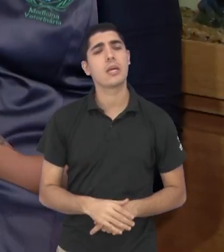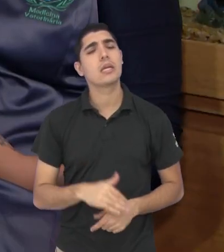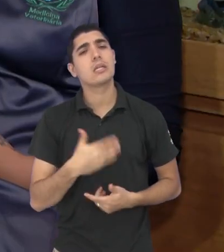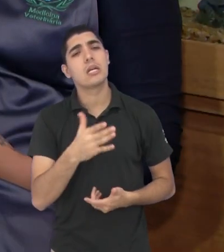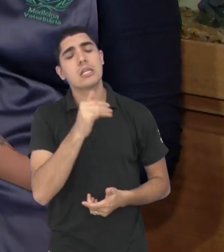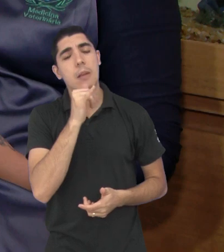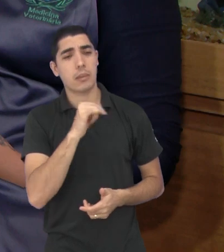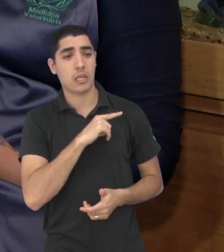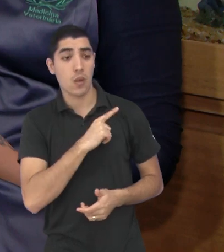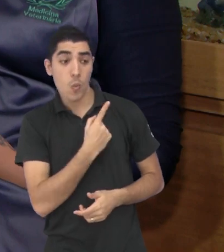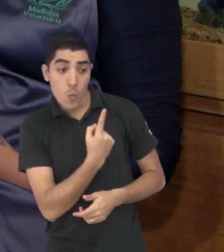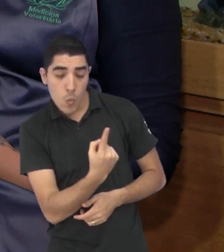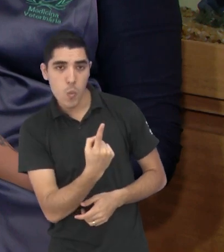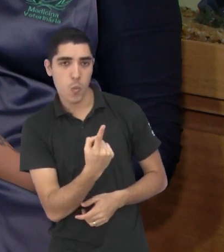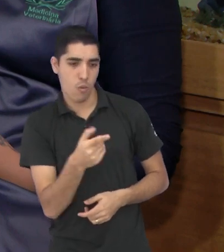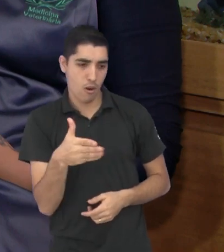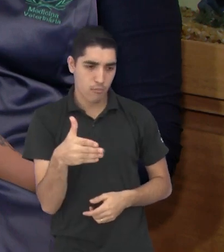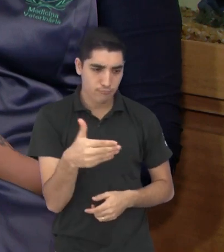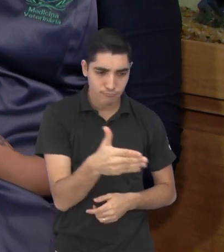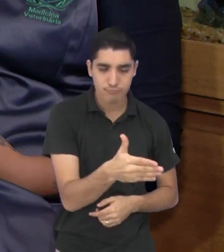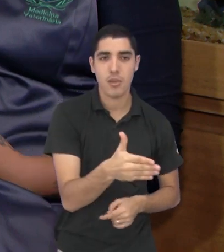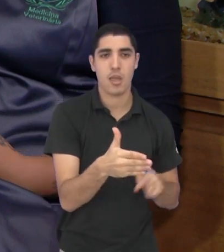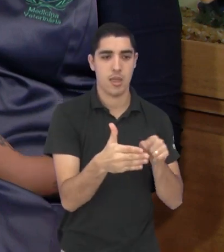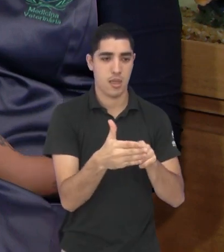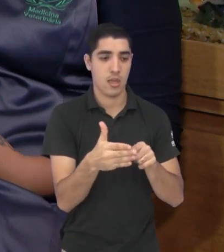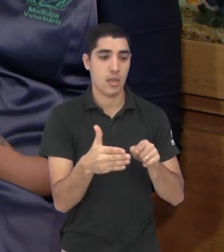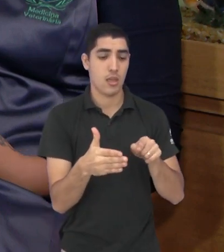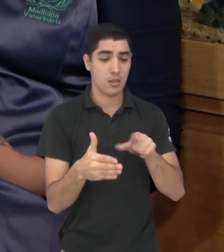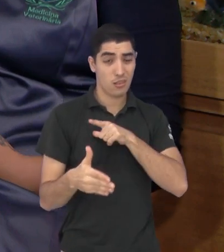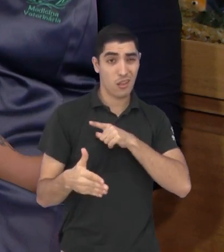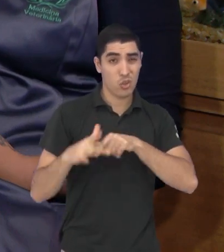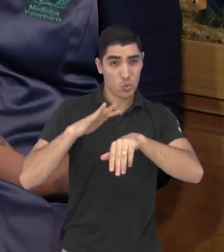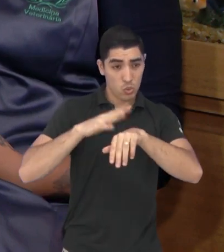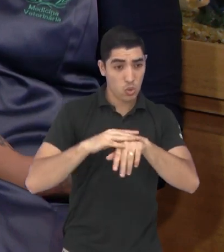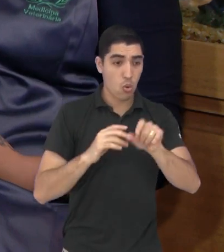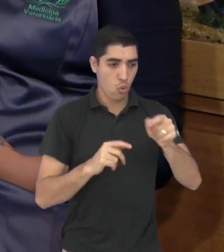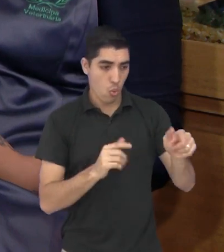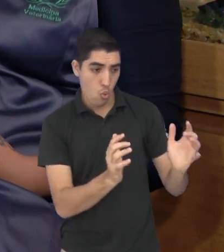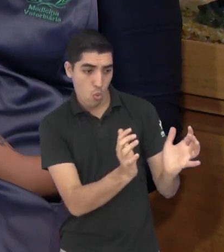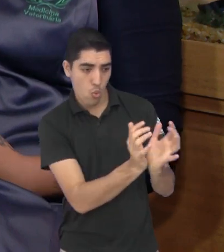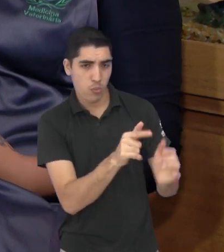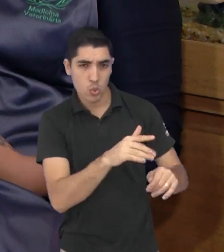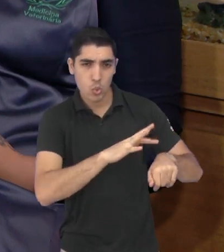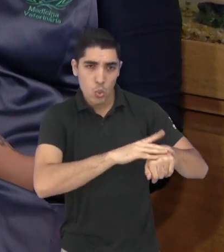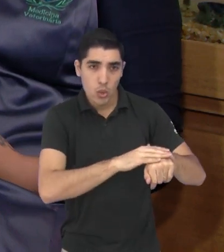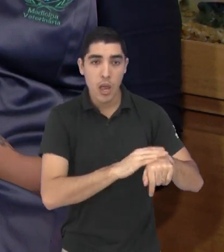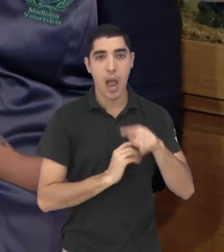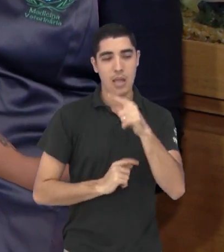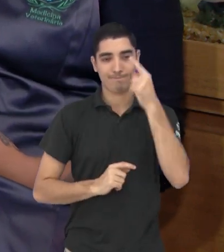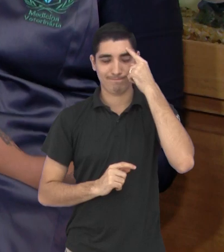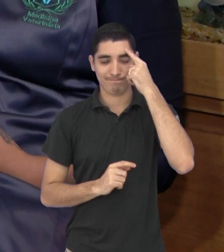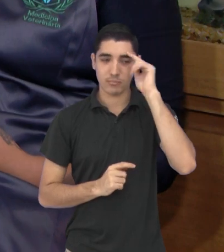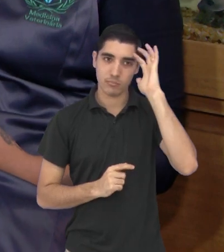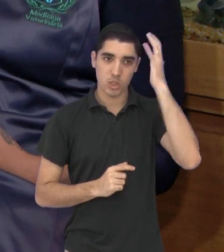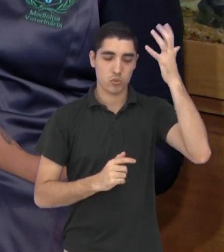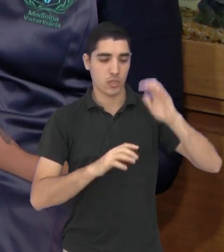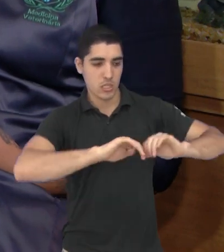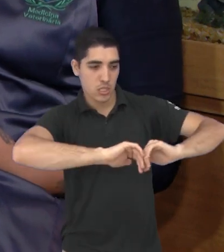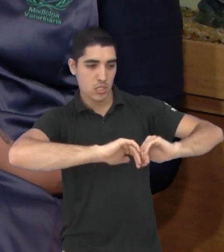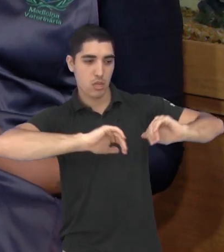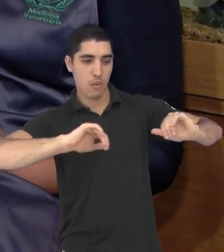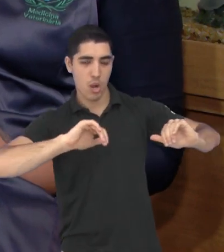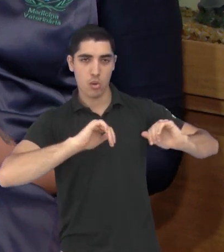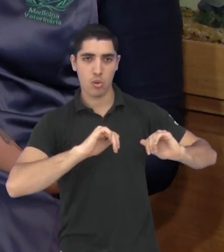Quando eu tenho um animal ou alguns animais ali daquele grupo que estão doentes, o Rafael faz isso, ele separou,